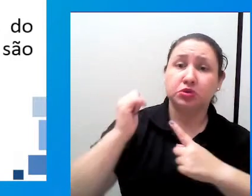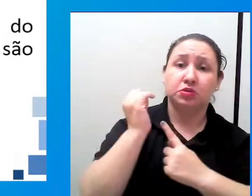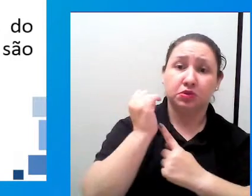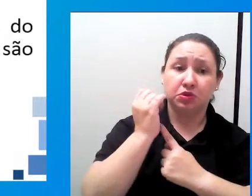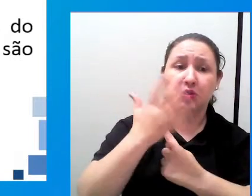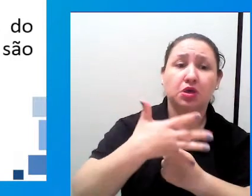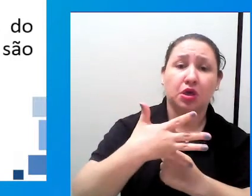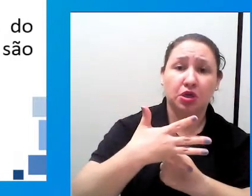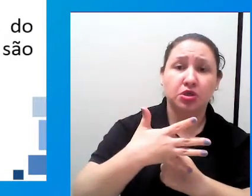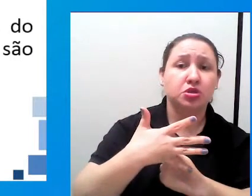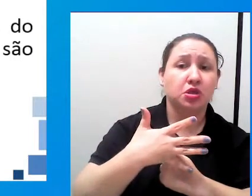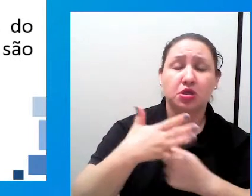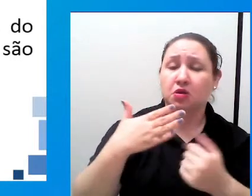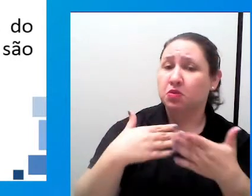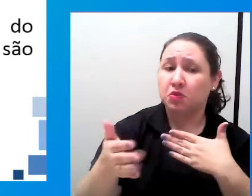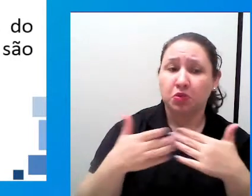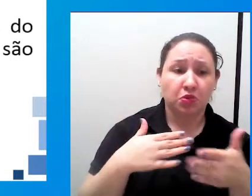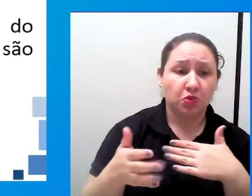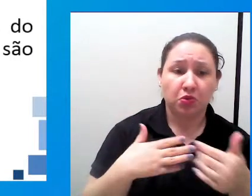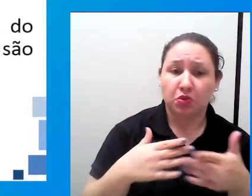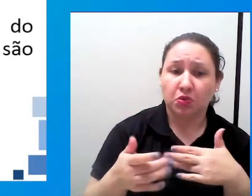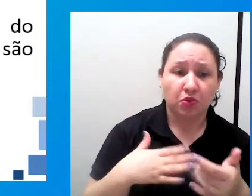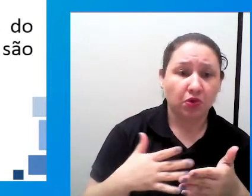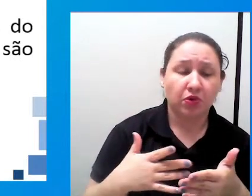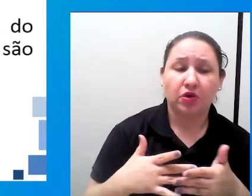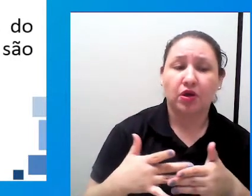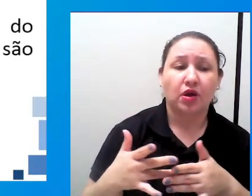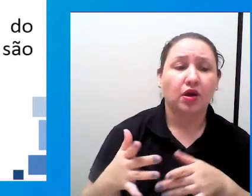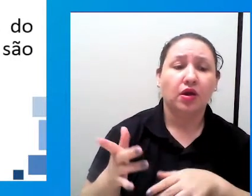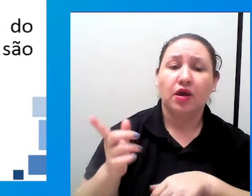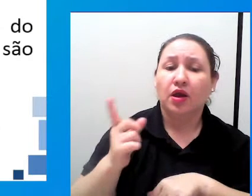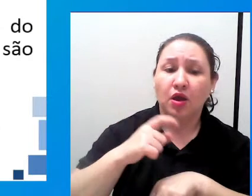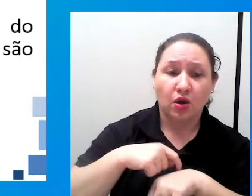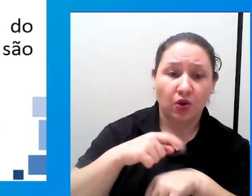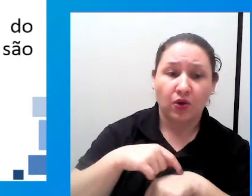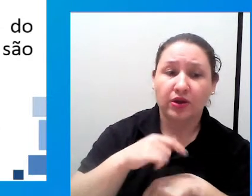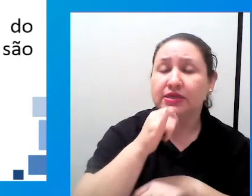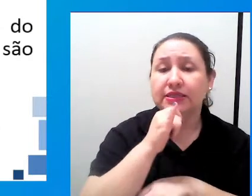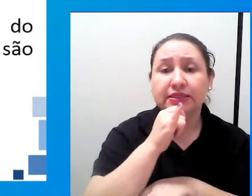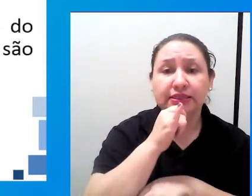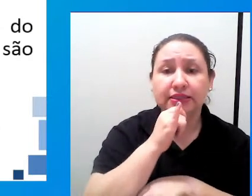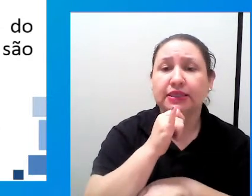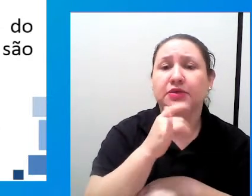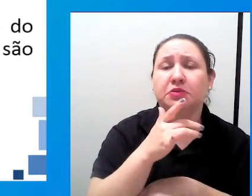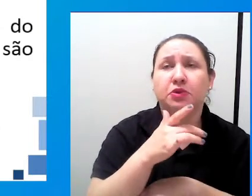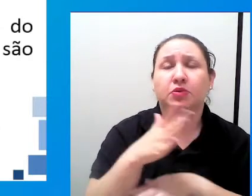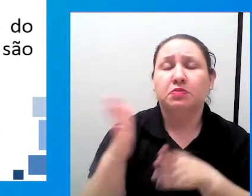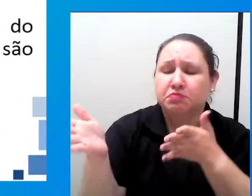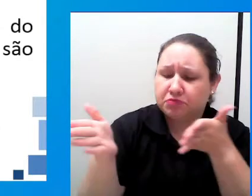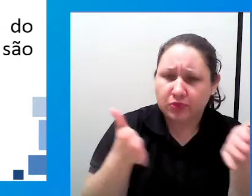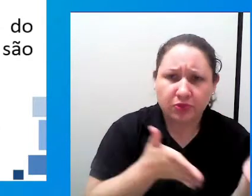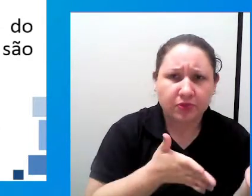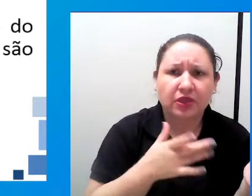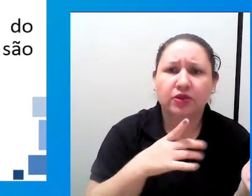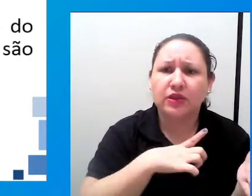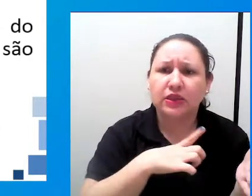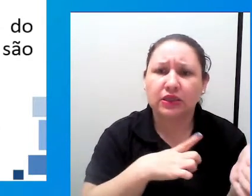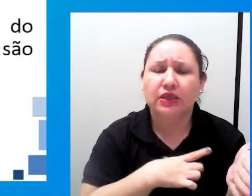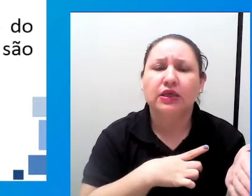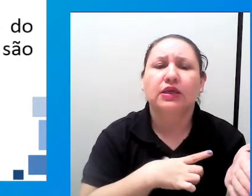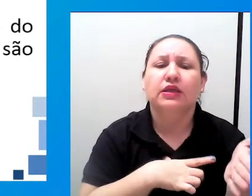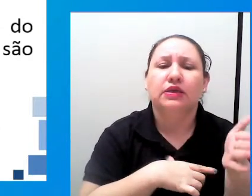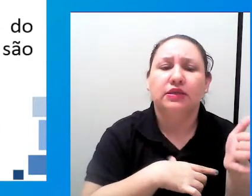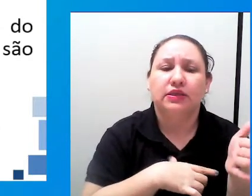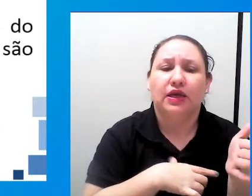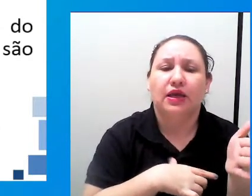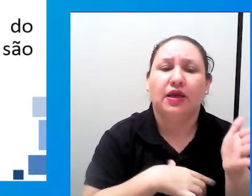que nós adotamos, que nós achamos melhor, foi extensionar de todas as disciplinas. Então, de toda a nossa matriz, 10% da carga